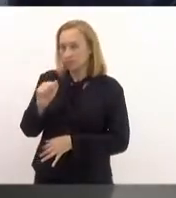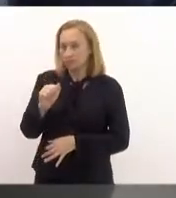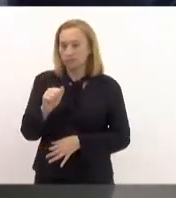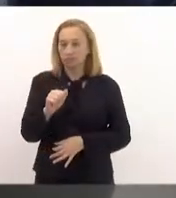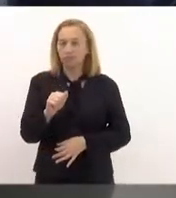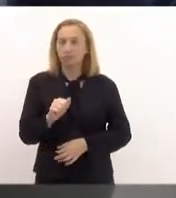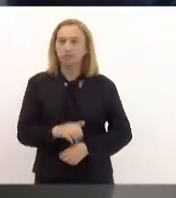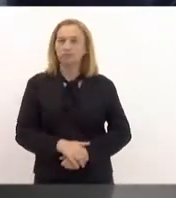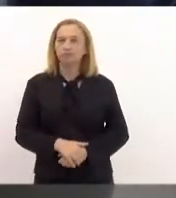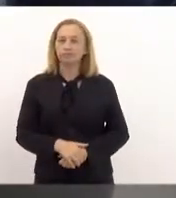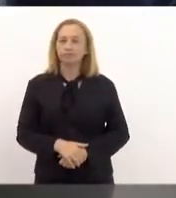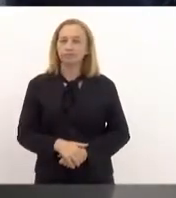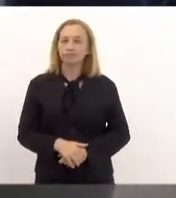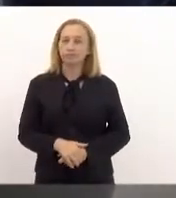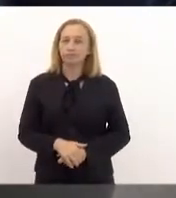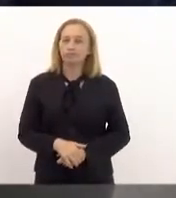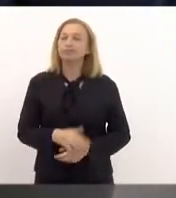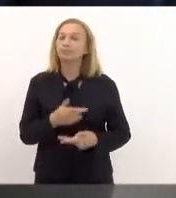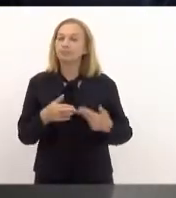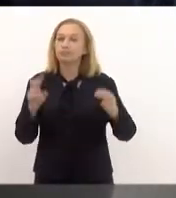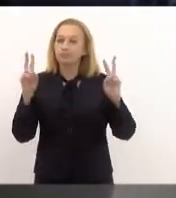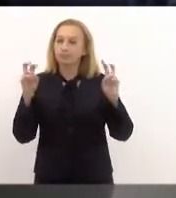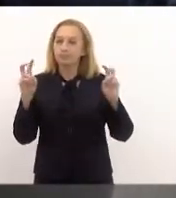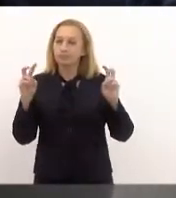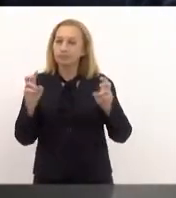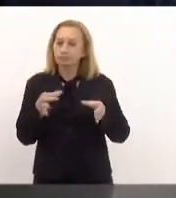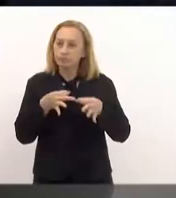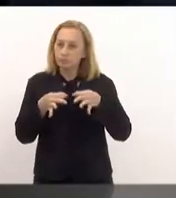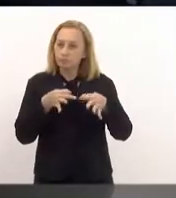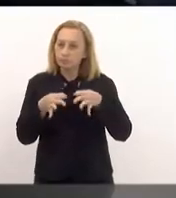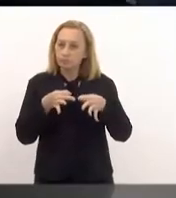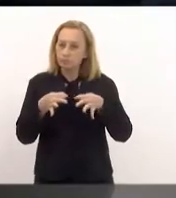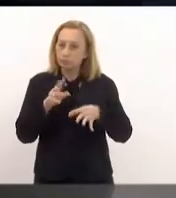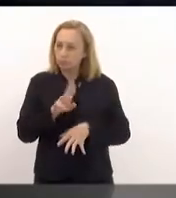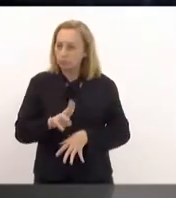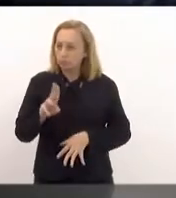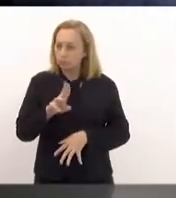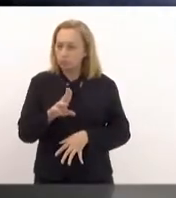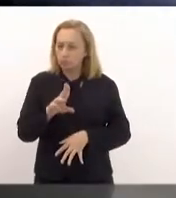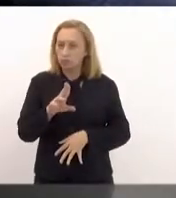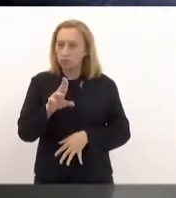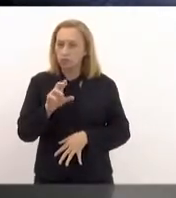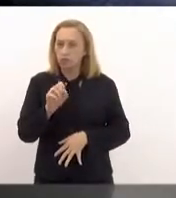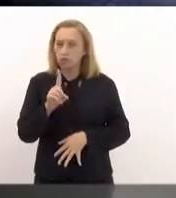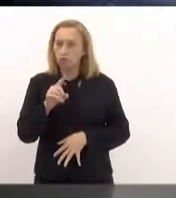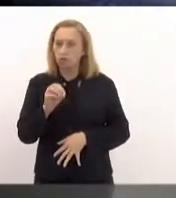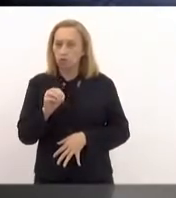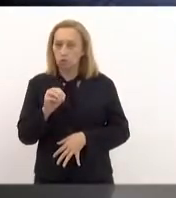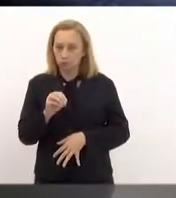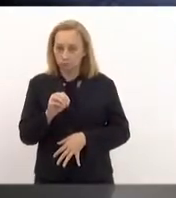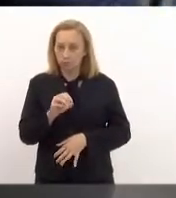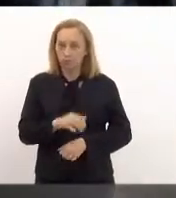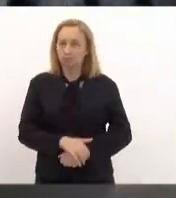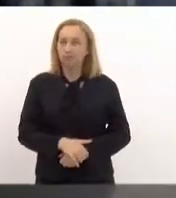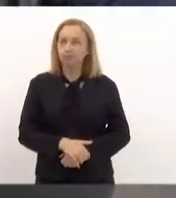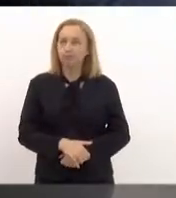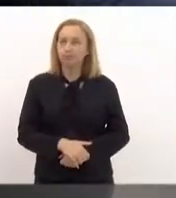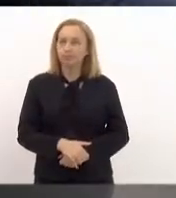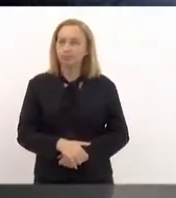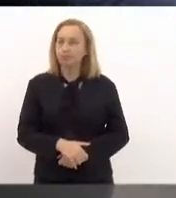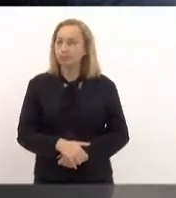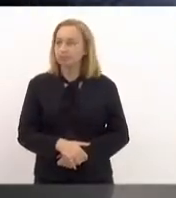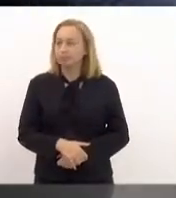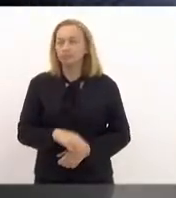do arco metropolitano, que tem várias questões ali de ordenamento de uso do solo. Ordenamento de uso do solo, que